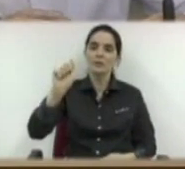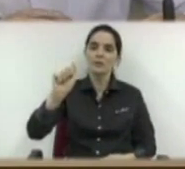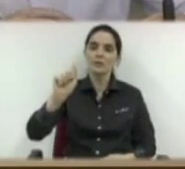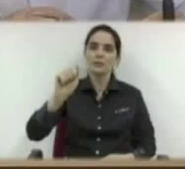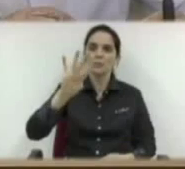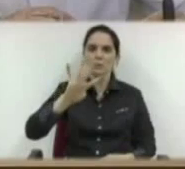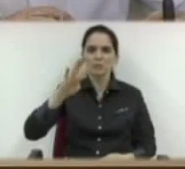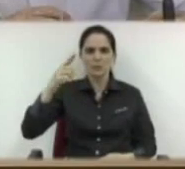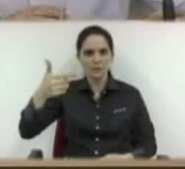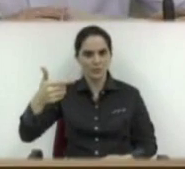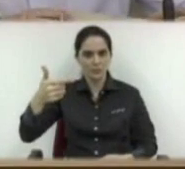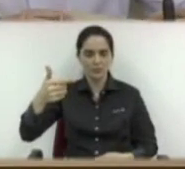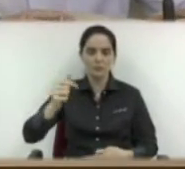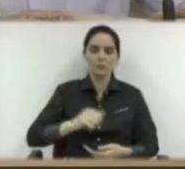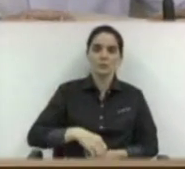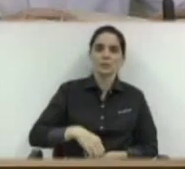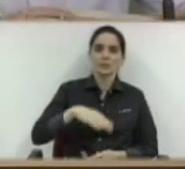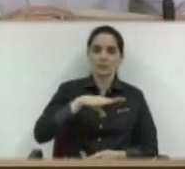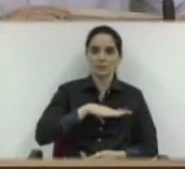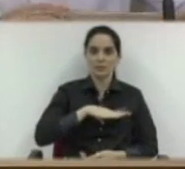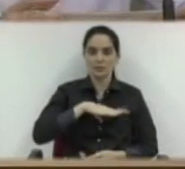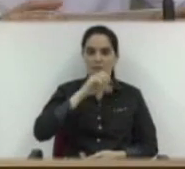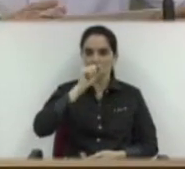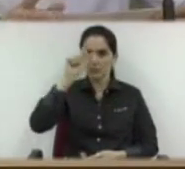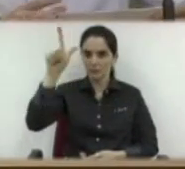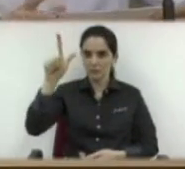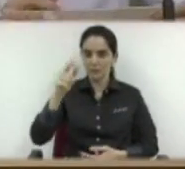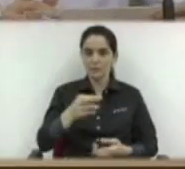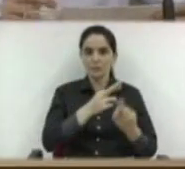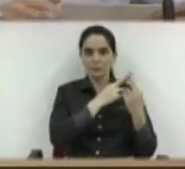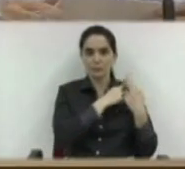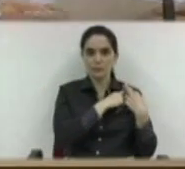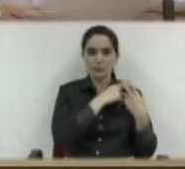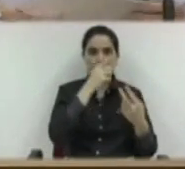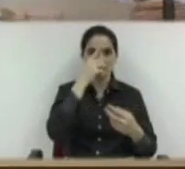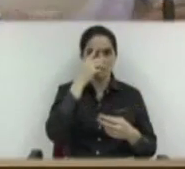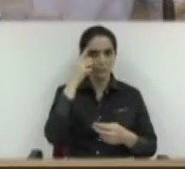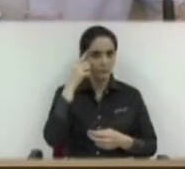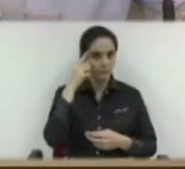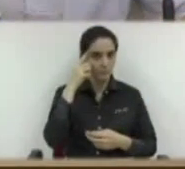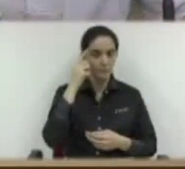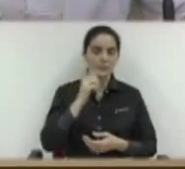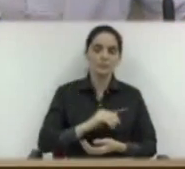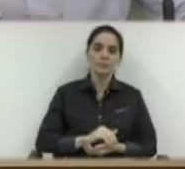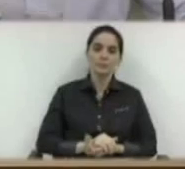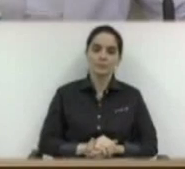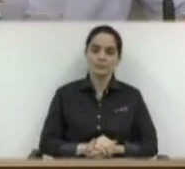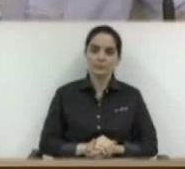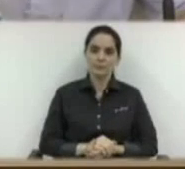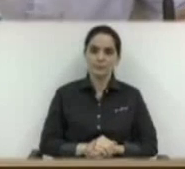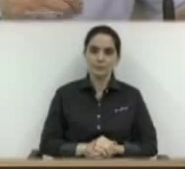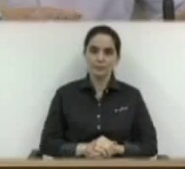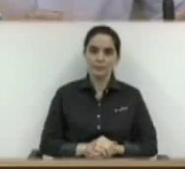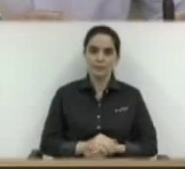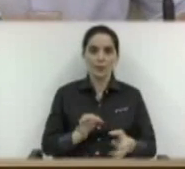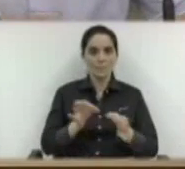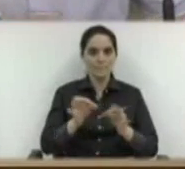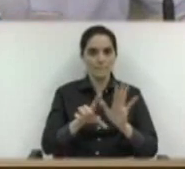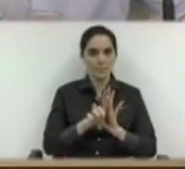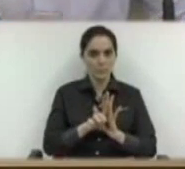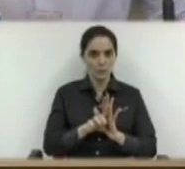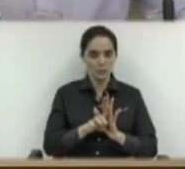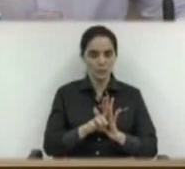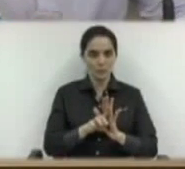Residencial Fazenda Itapema, no município de Limeira. Autor, vereador Dr. Júlio César Pereira dos Santos. Projeto de lei